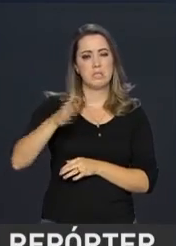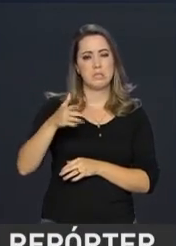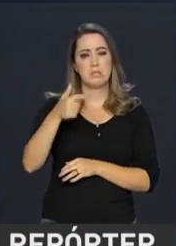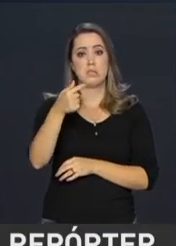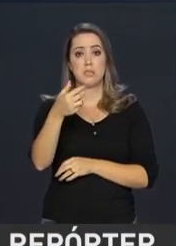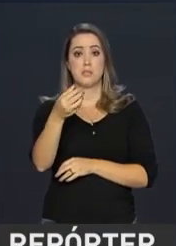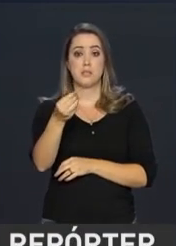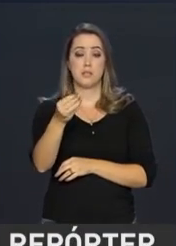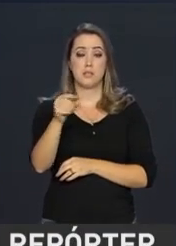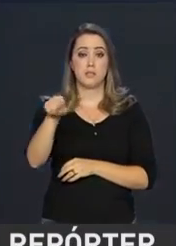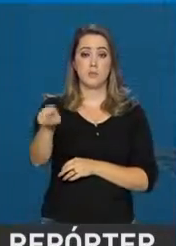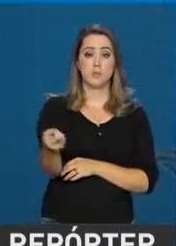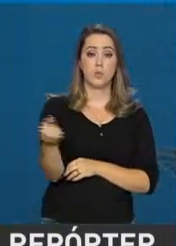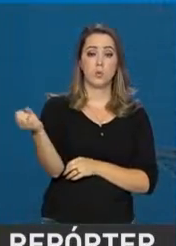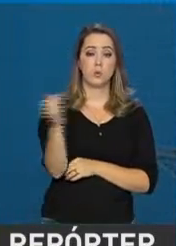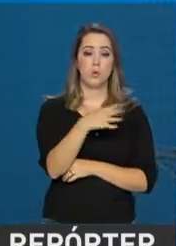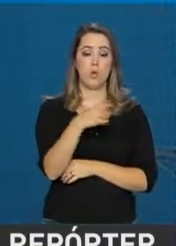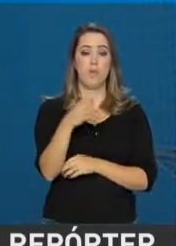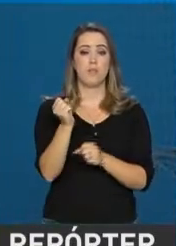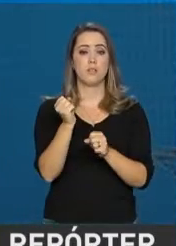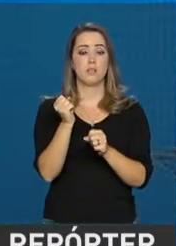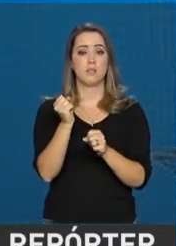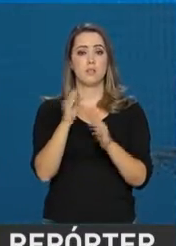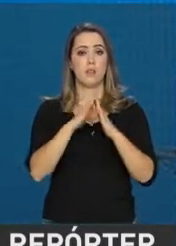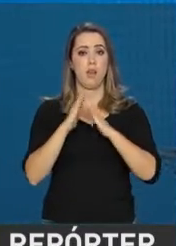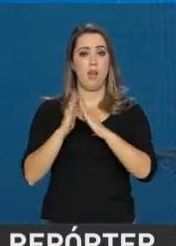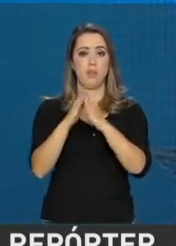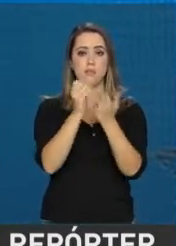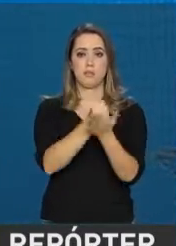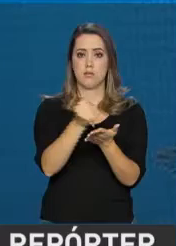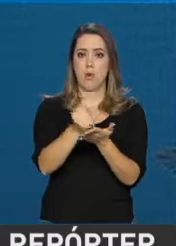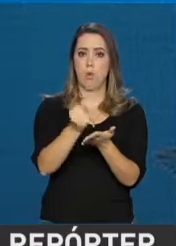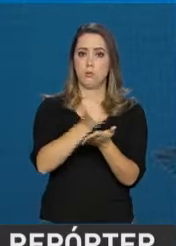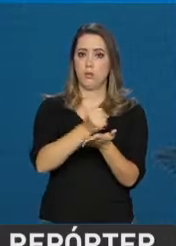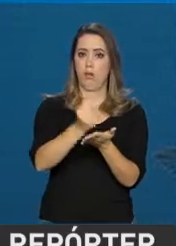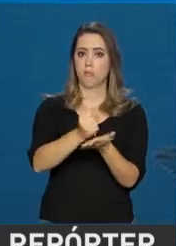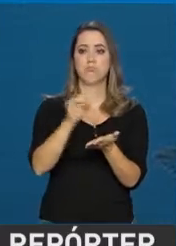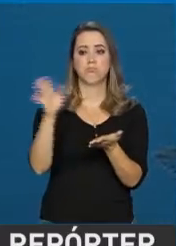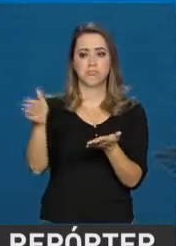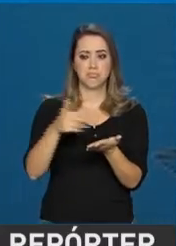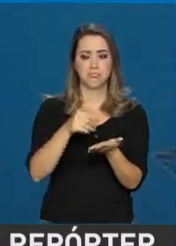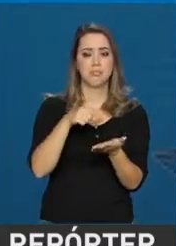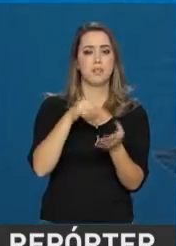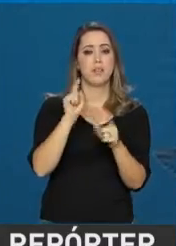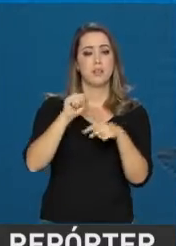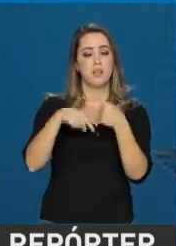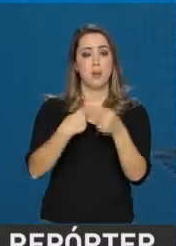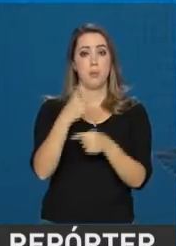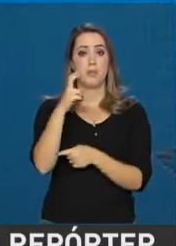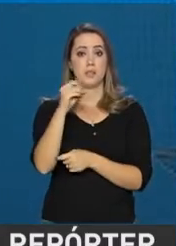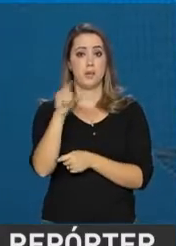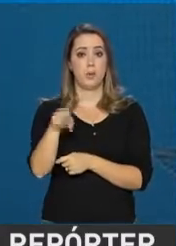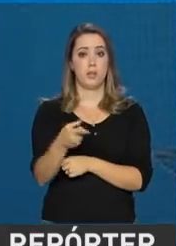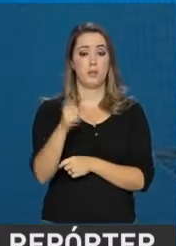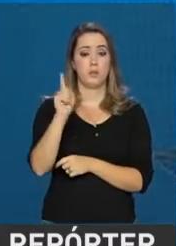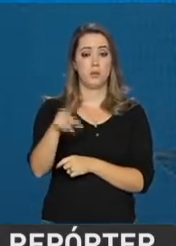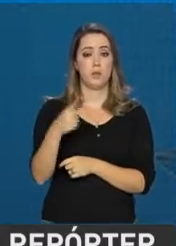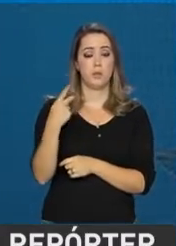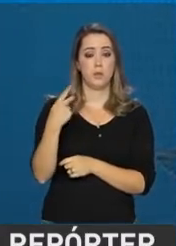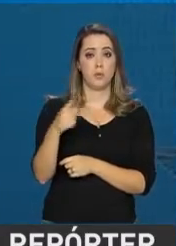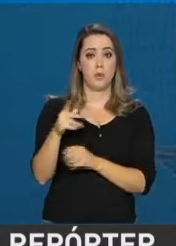mil novas unidades contratadas sendo que 50 mil delas se destinam